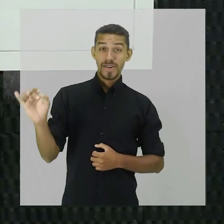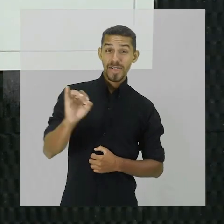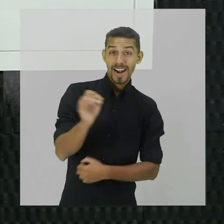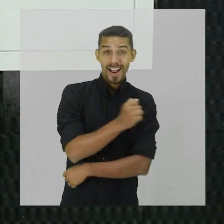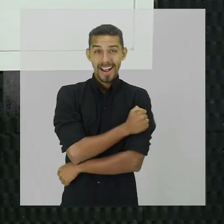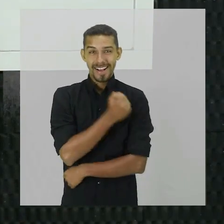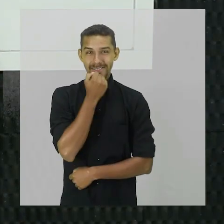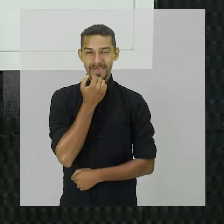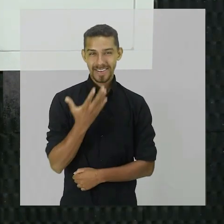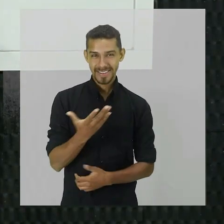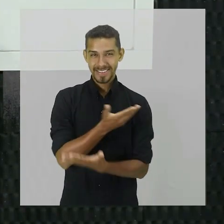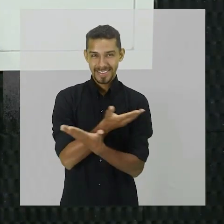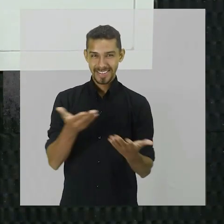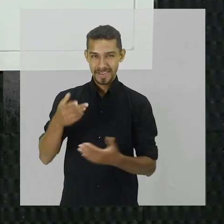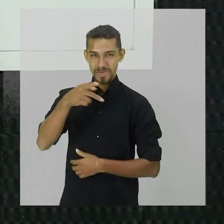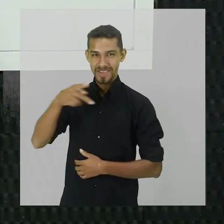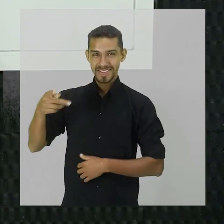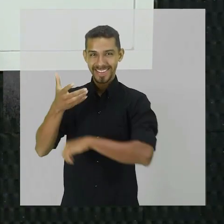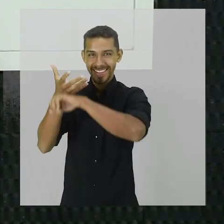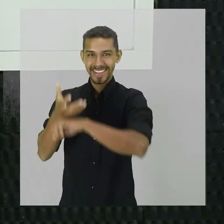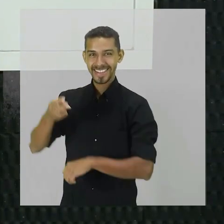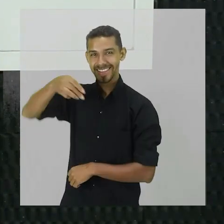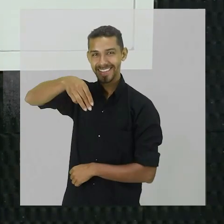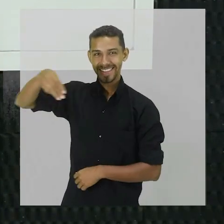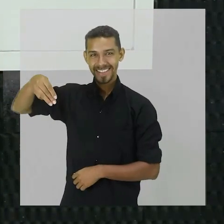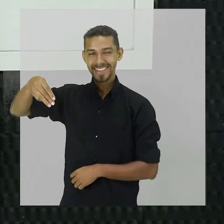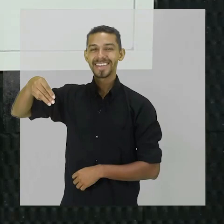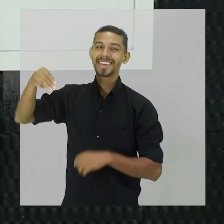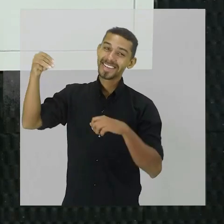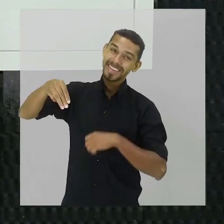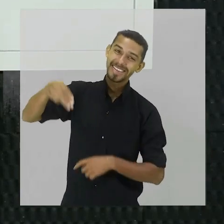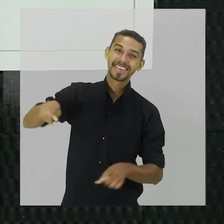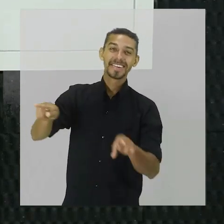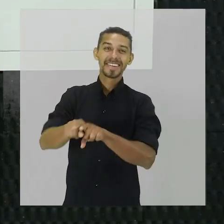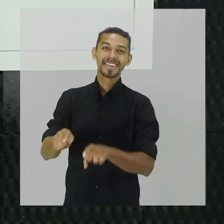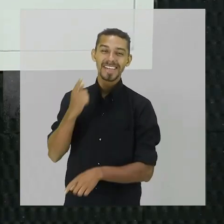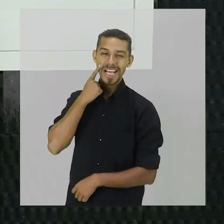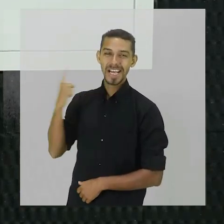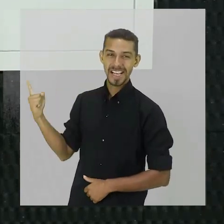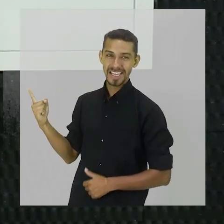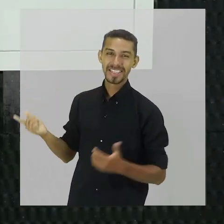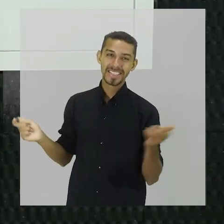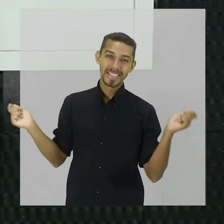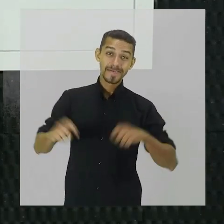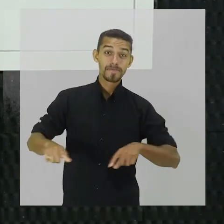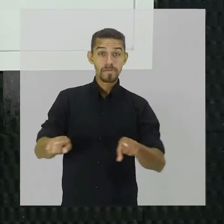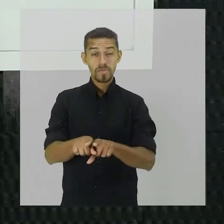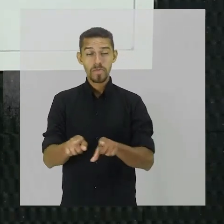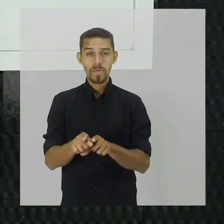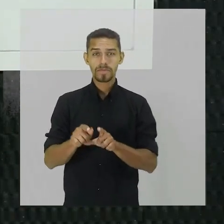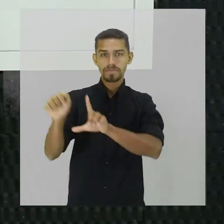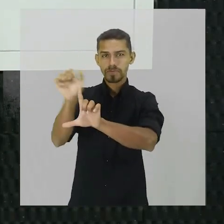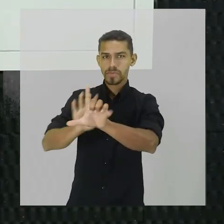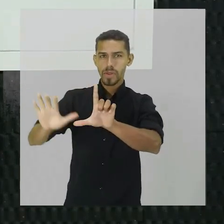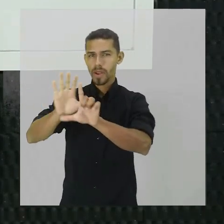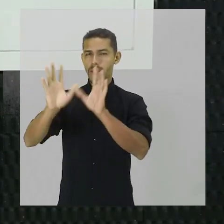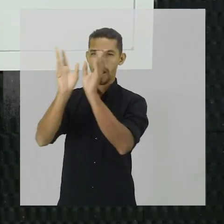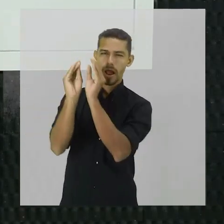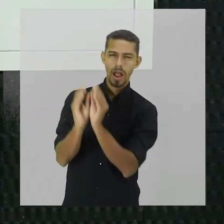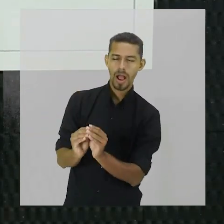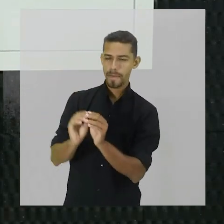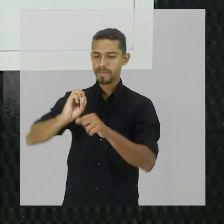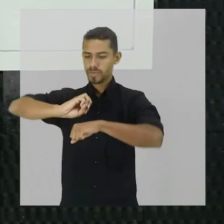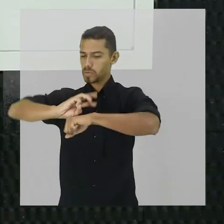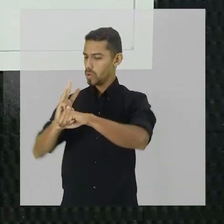Olá, galerinha, aqui é o professor Maroni Beck, professor de matemática da plataforma Gonçalves Dias. Estamos aqui com vocês na nossa mega revisão,